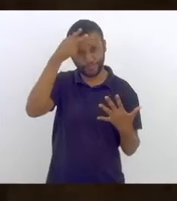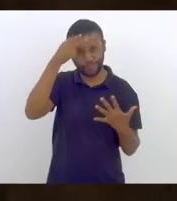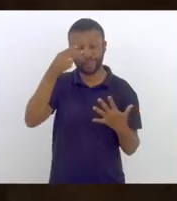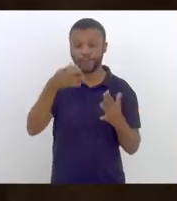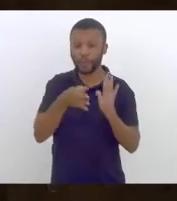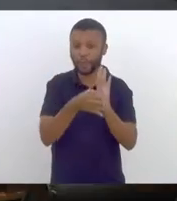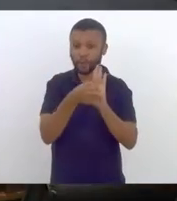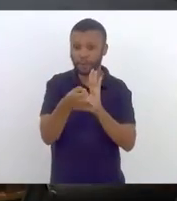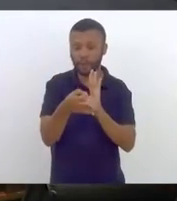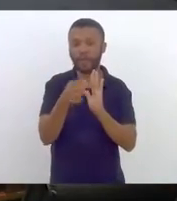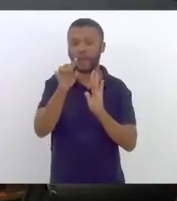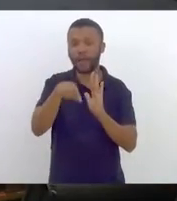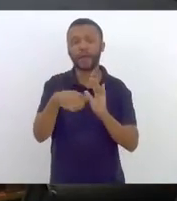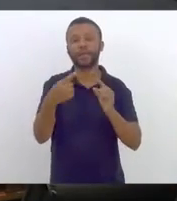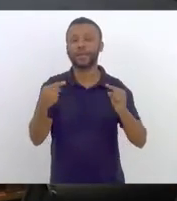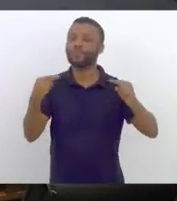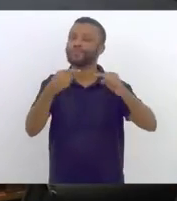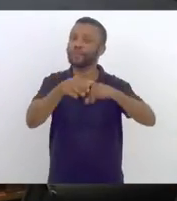constitucionalidade.